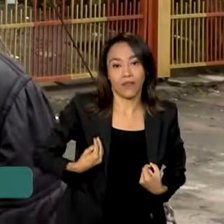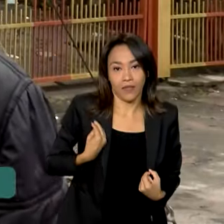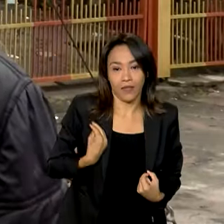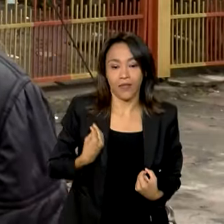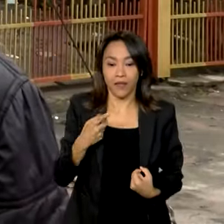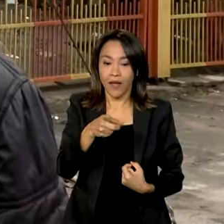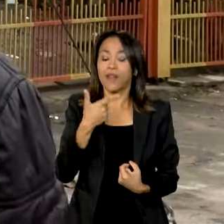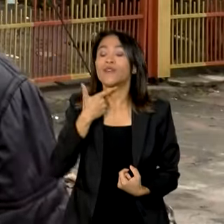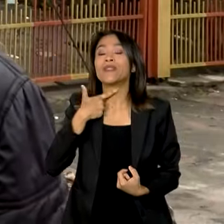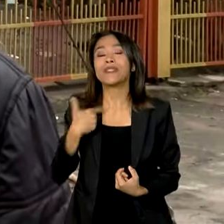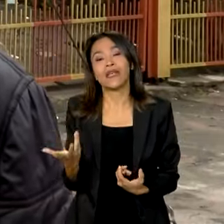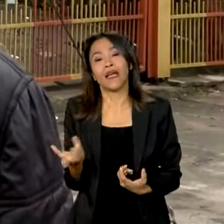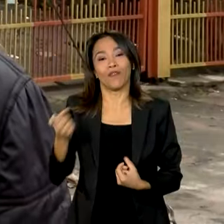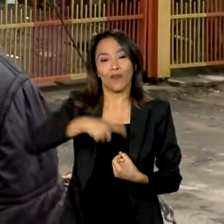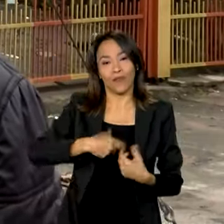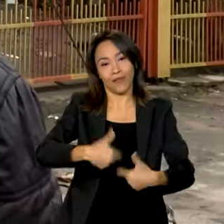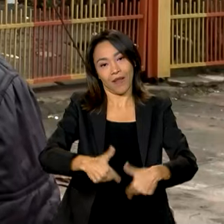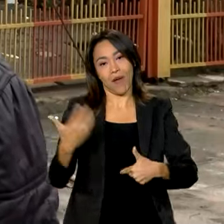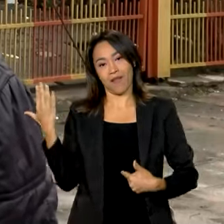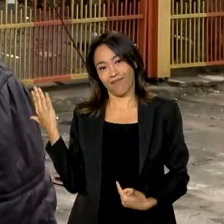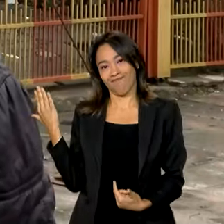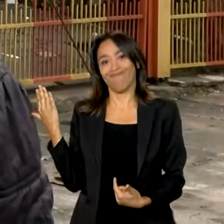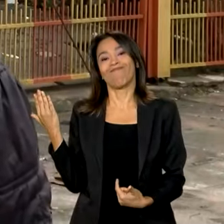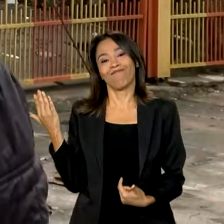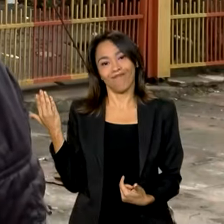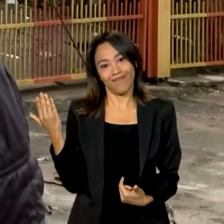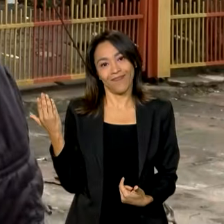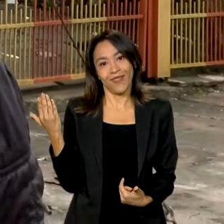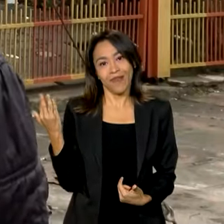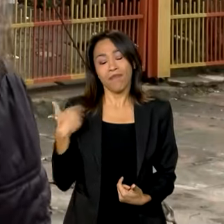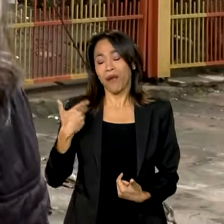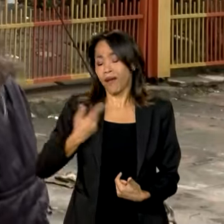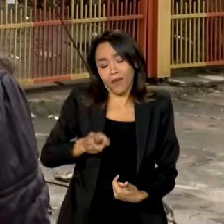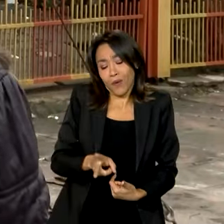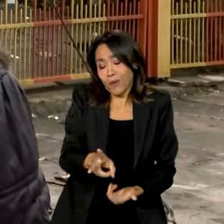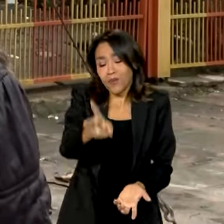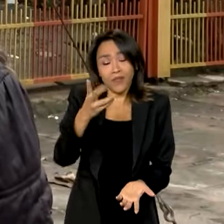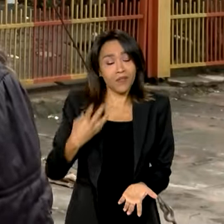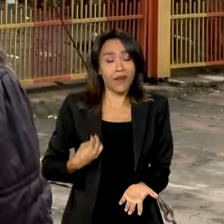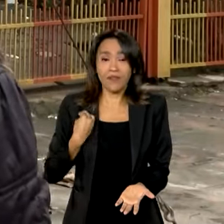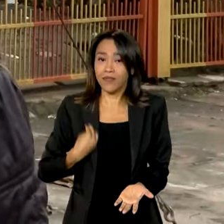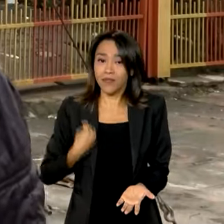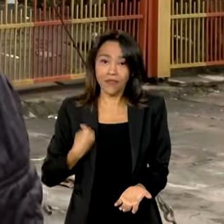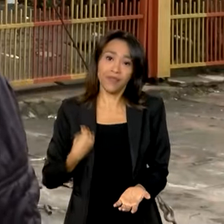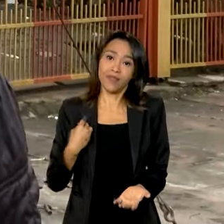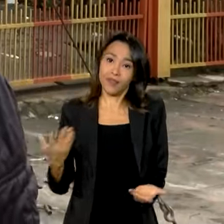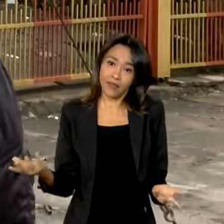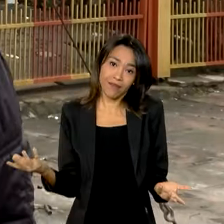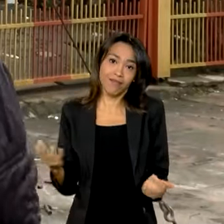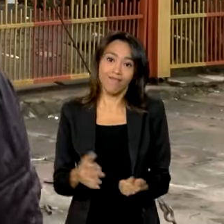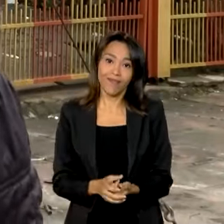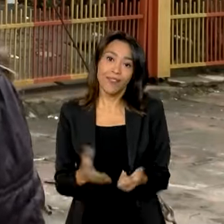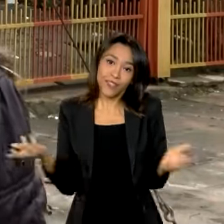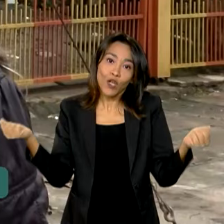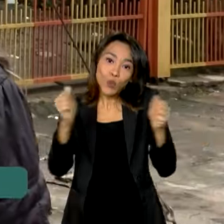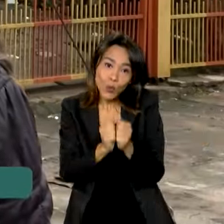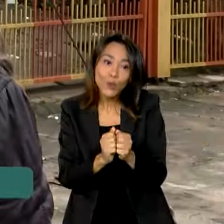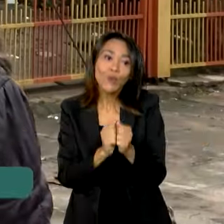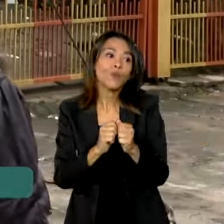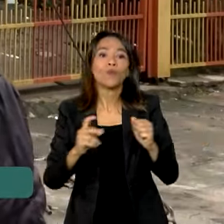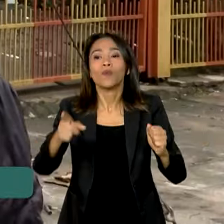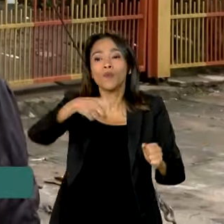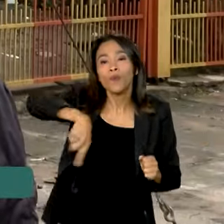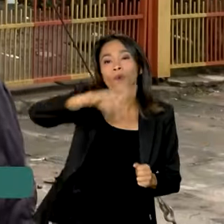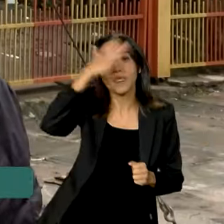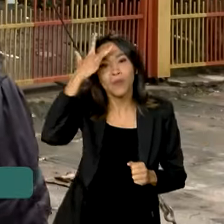é agora voltar ao trabalho, para poder dar sequência na vida da gente, né? E tá junto com as pessoas que a